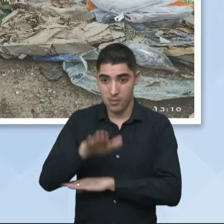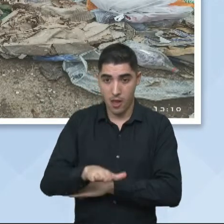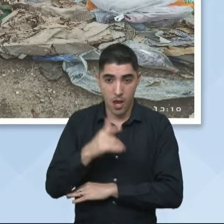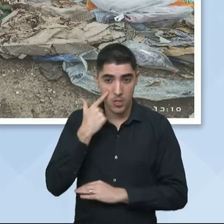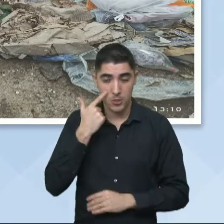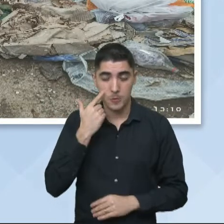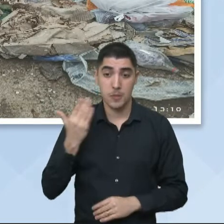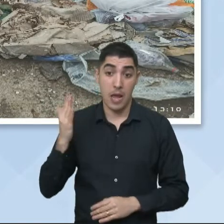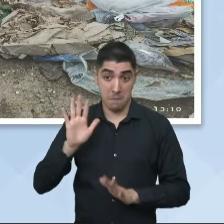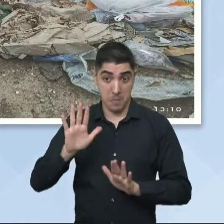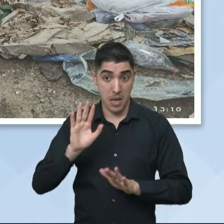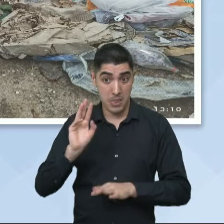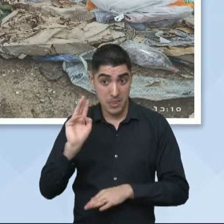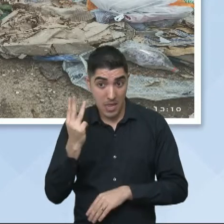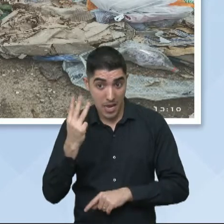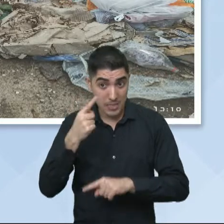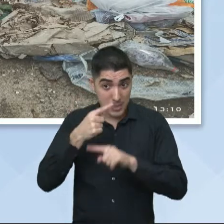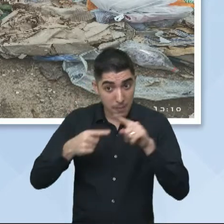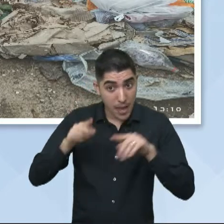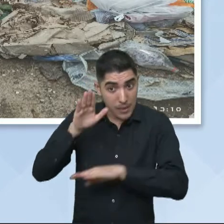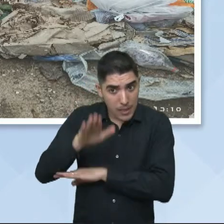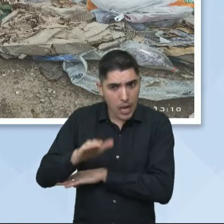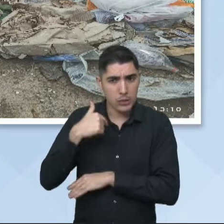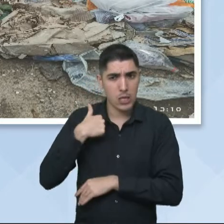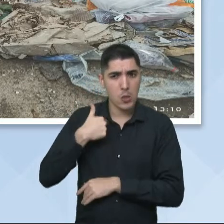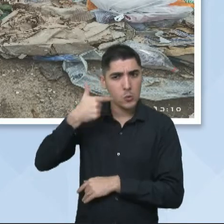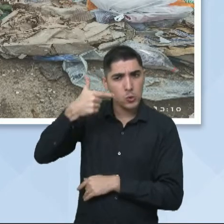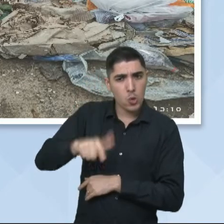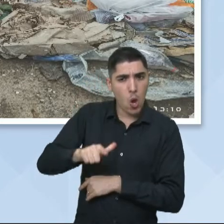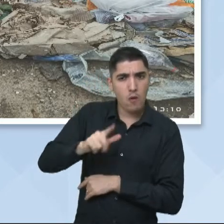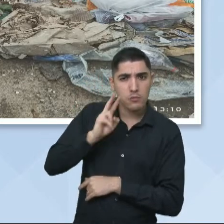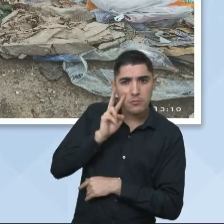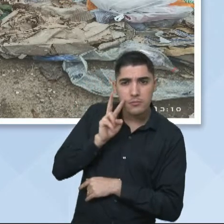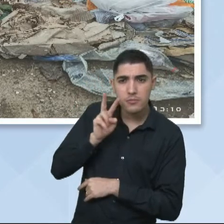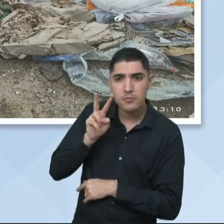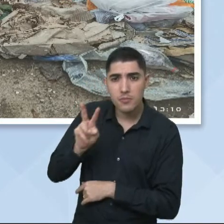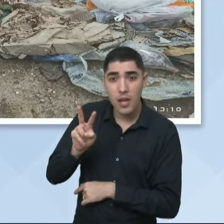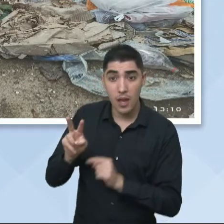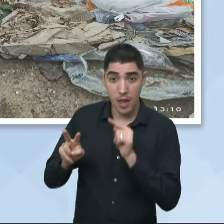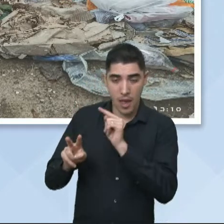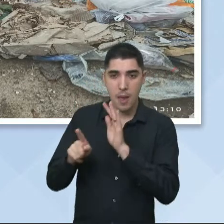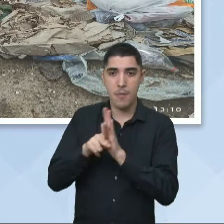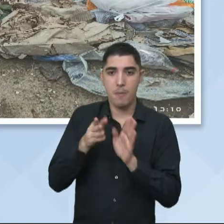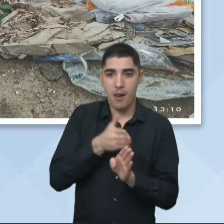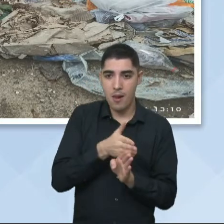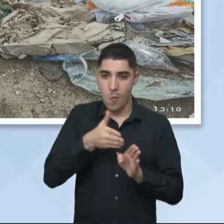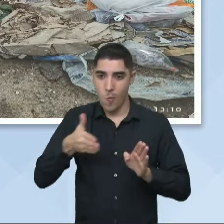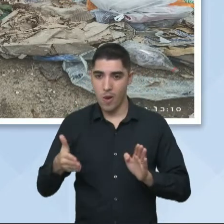tarde, eu confirmei para ver se esse lixo, em frente, ao lado da escola